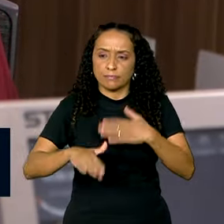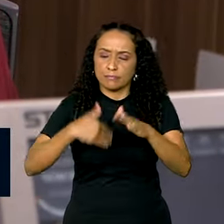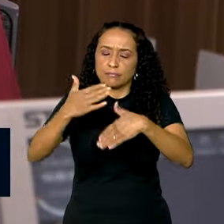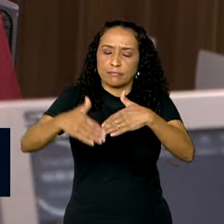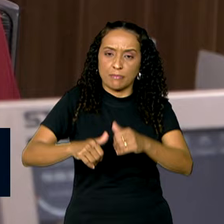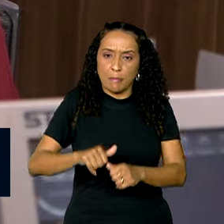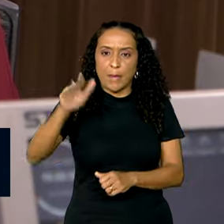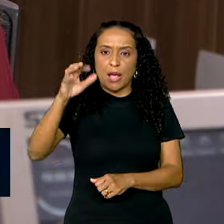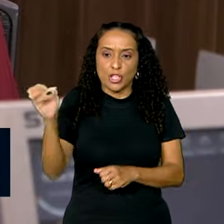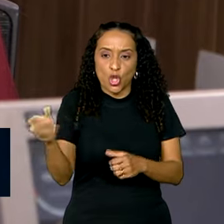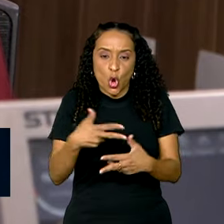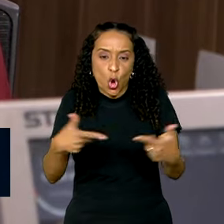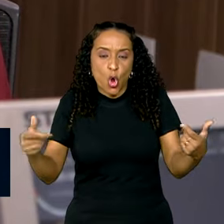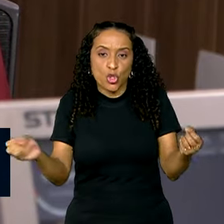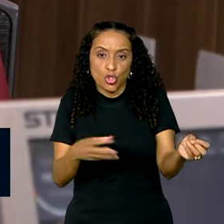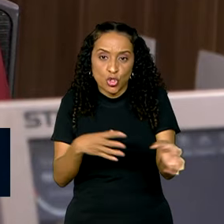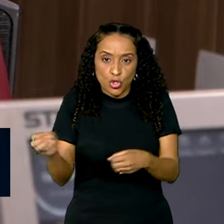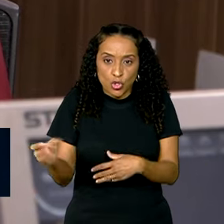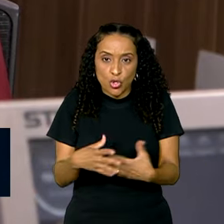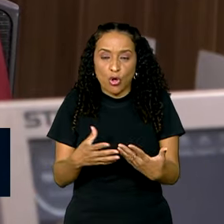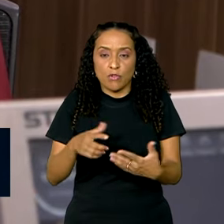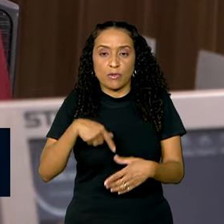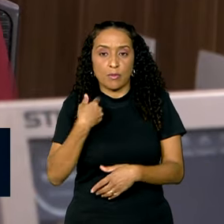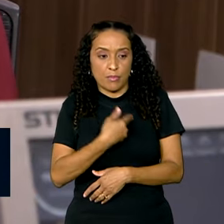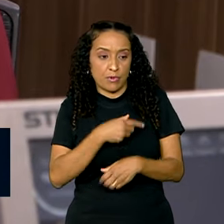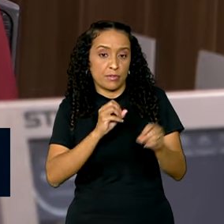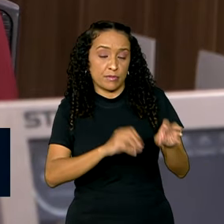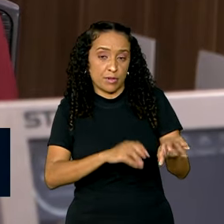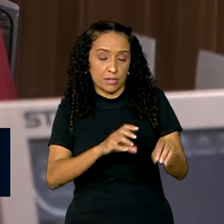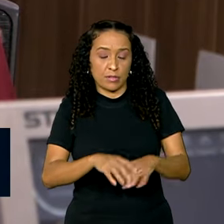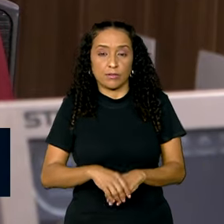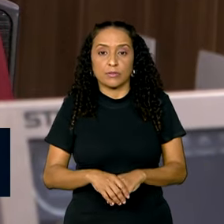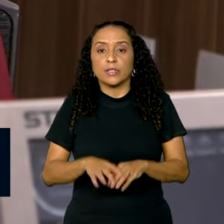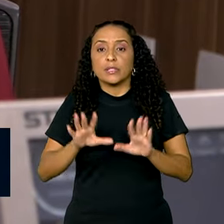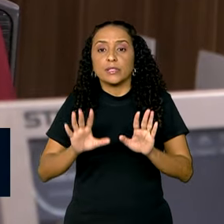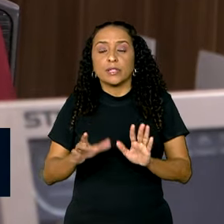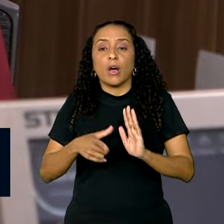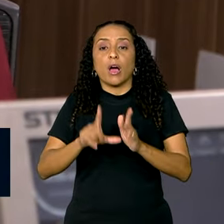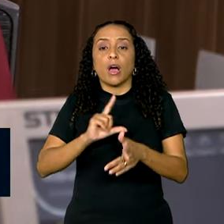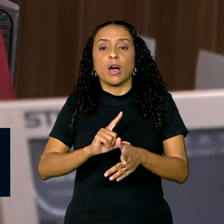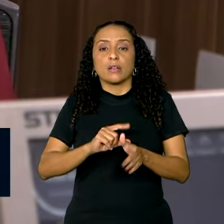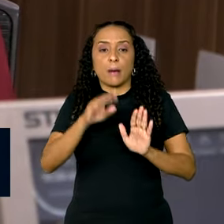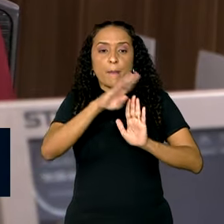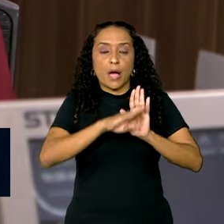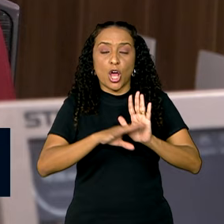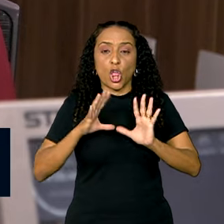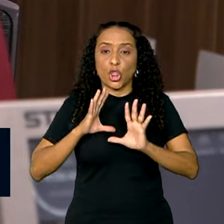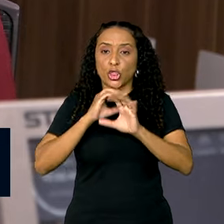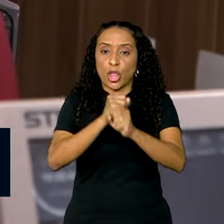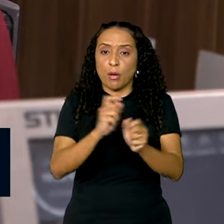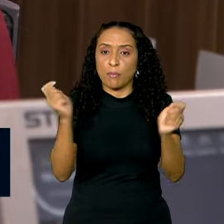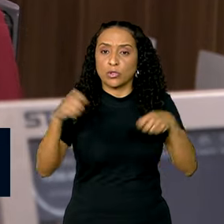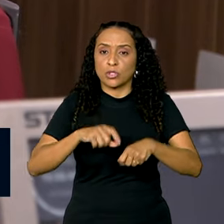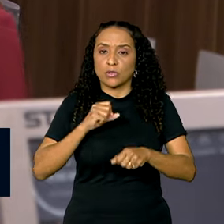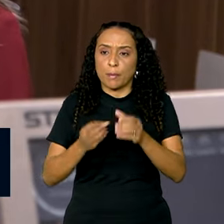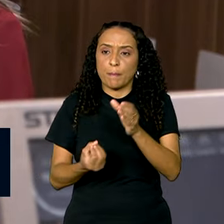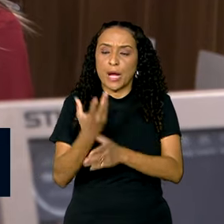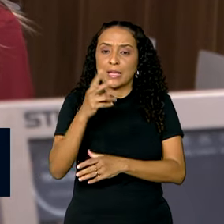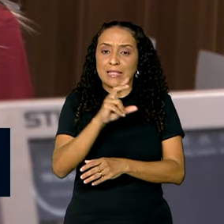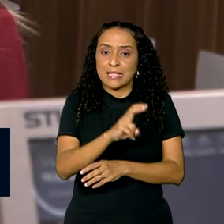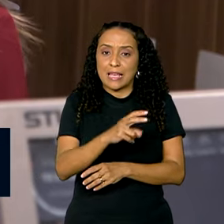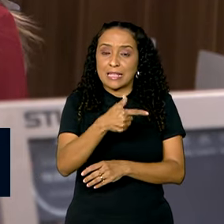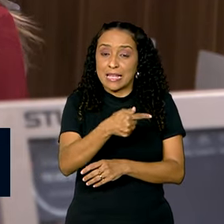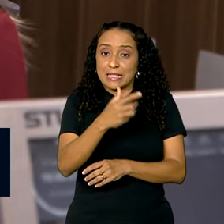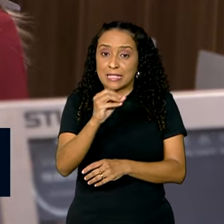mais inovação para a nossa educação a priori com o plano Total nós teríamos a possibilidade de criar